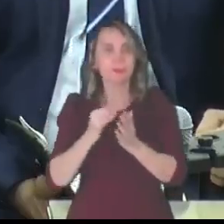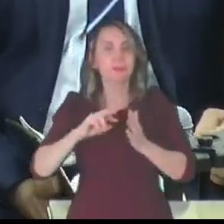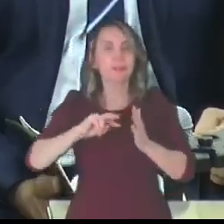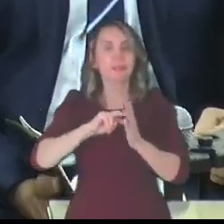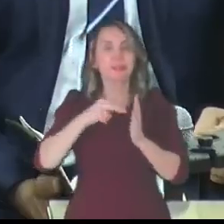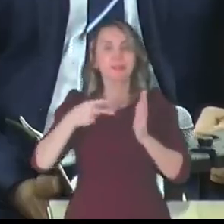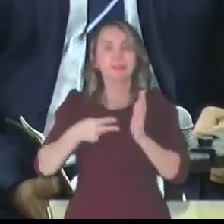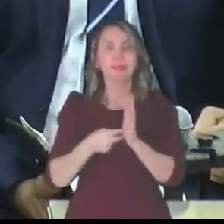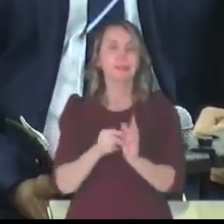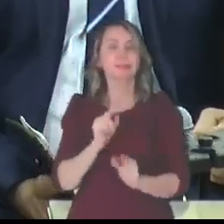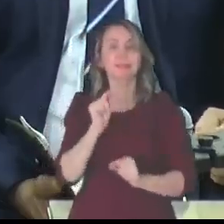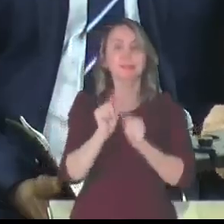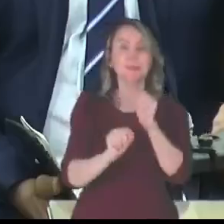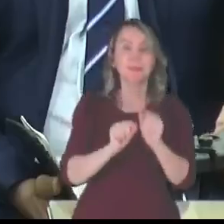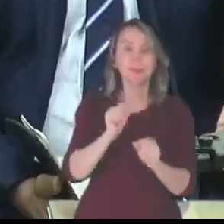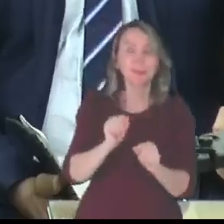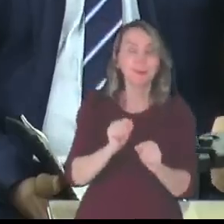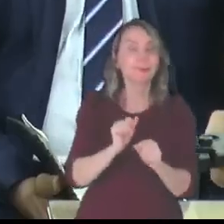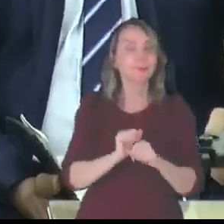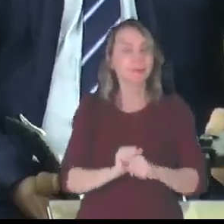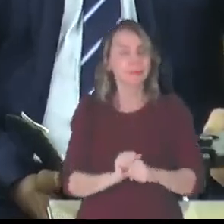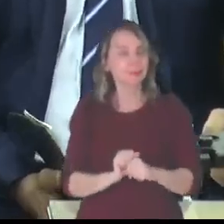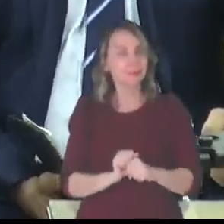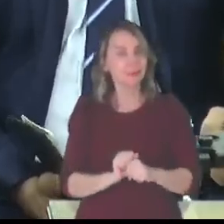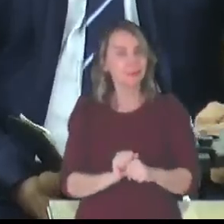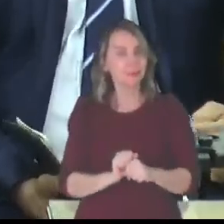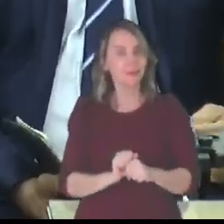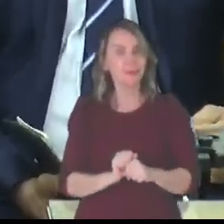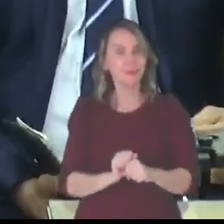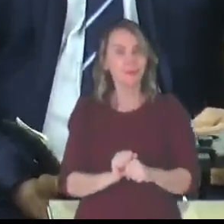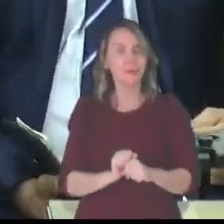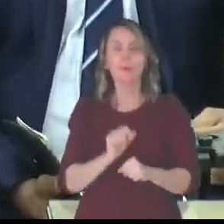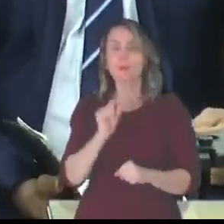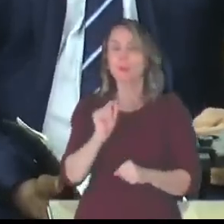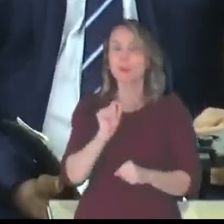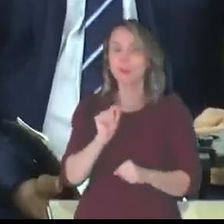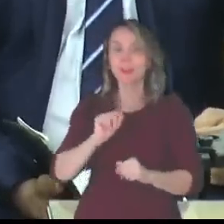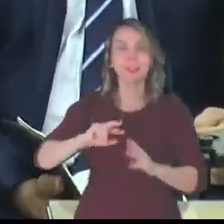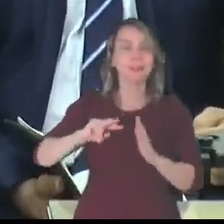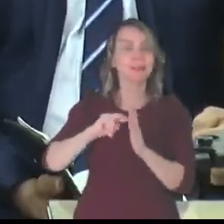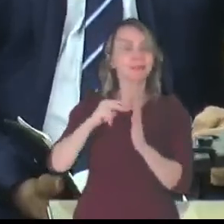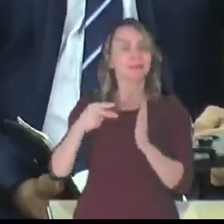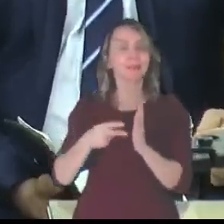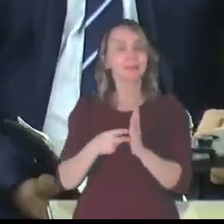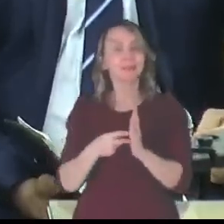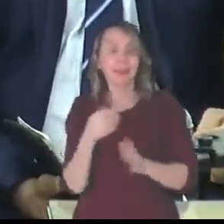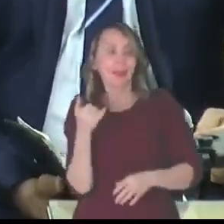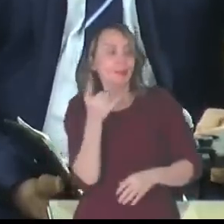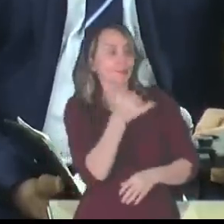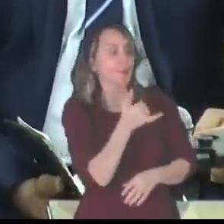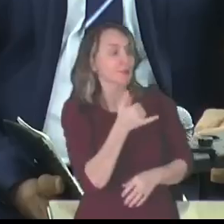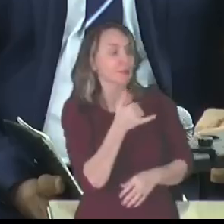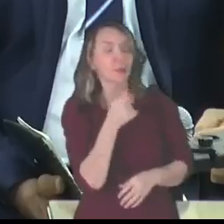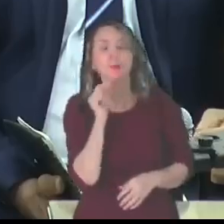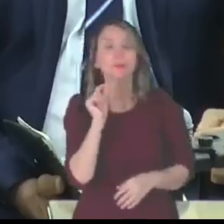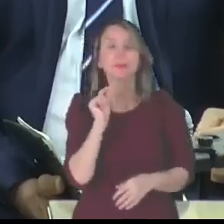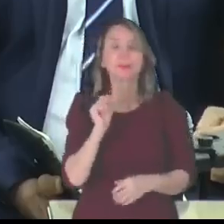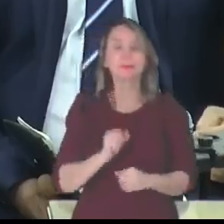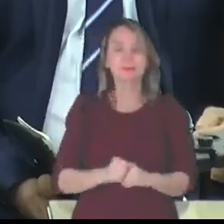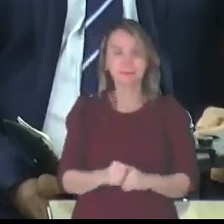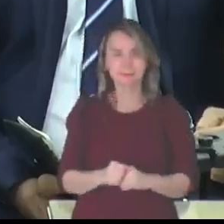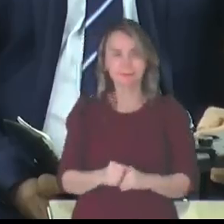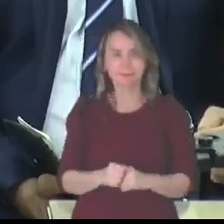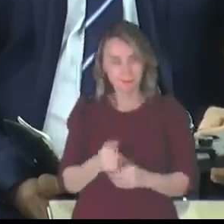marcando o que com ela quero que ele estava falando com a noiva ele estava marcando o quê com ela nesses locais me ajuda por favor